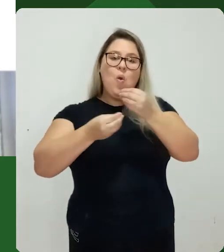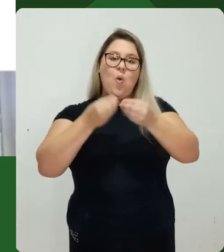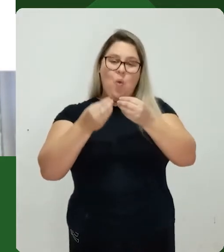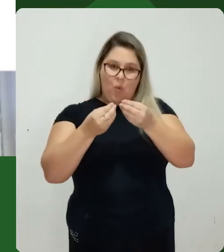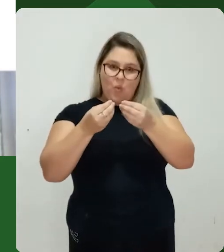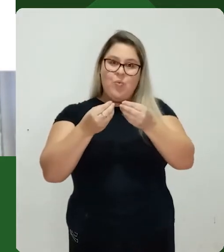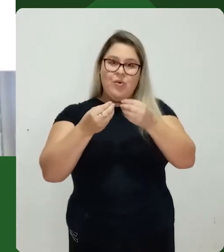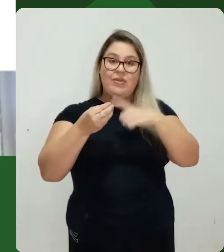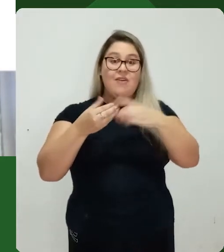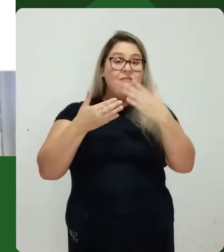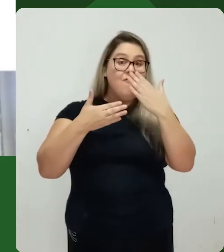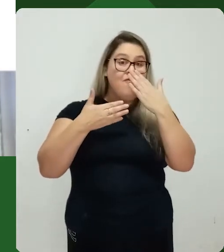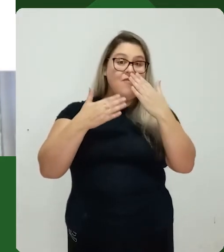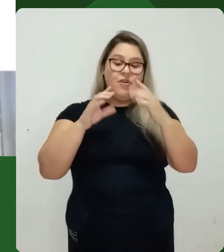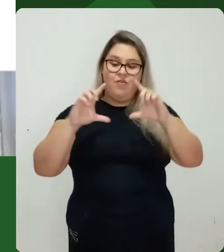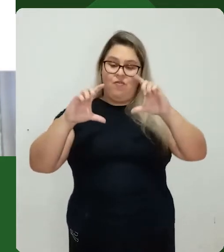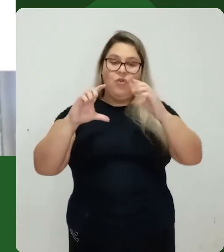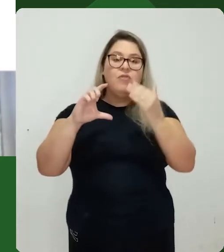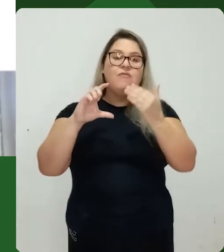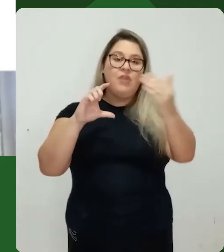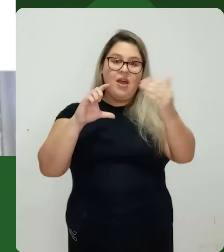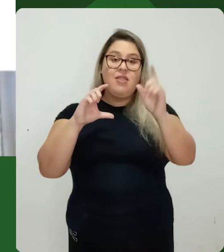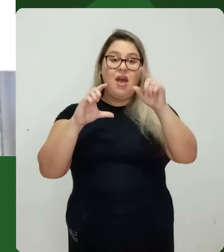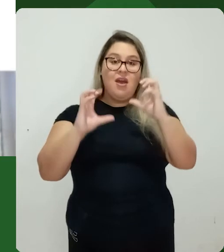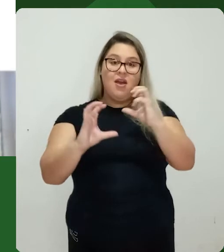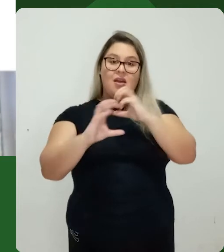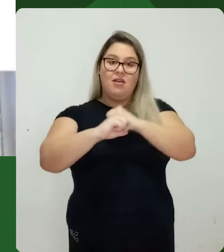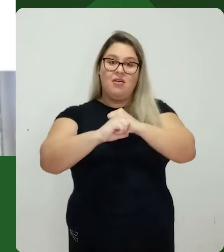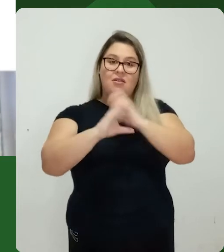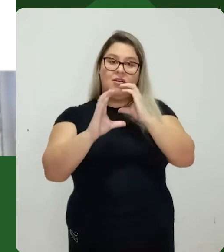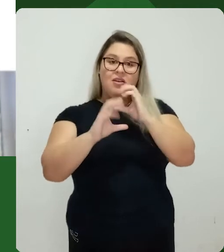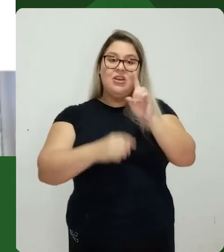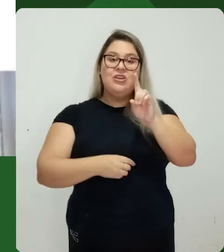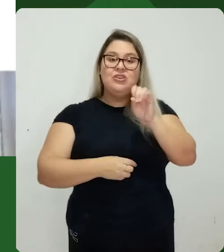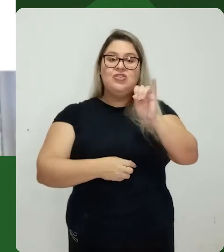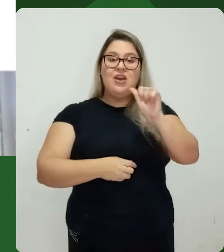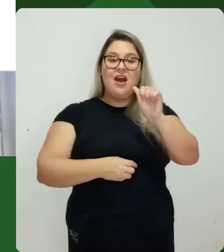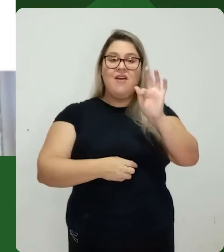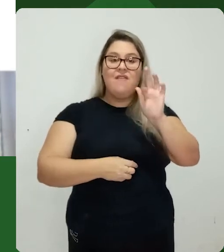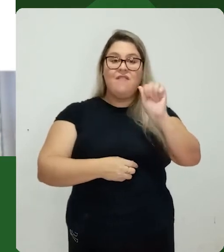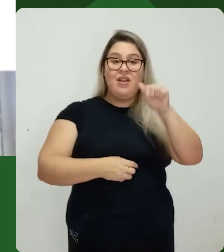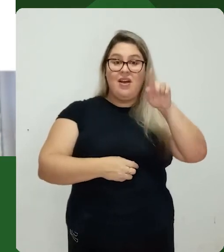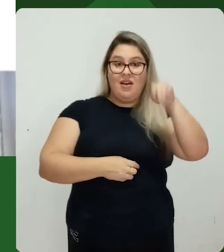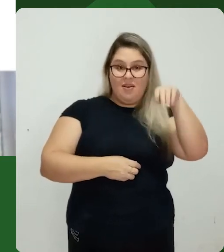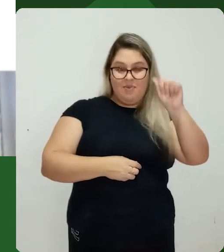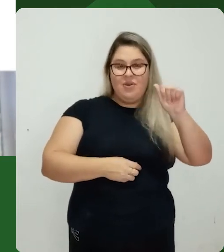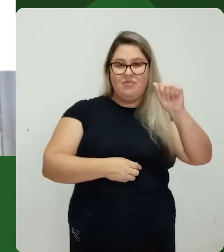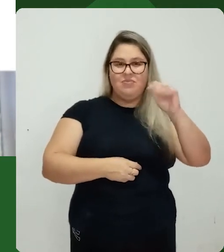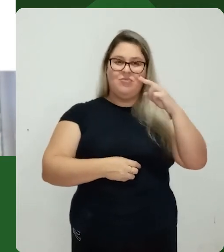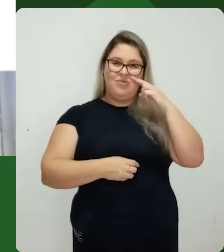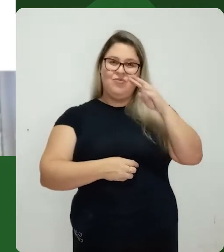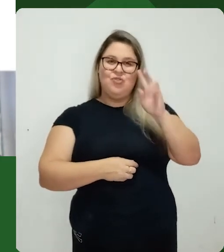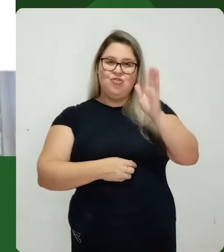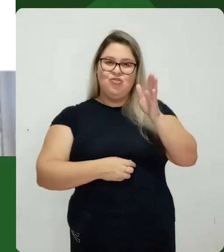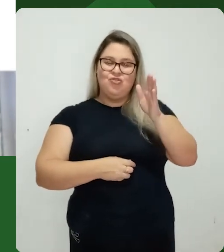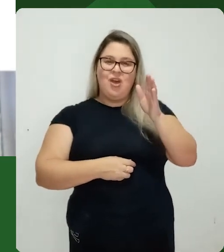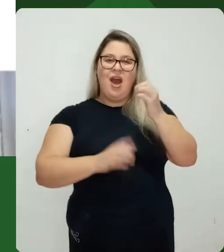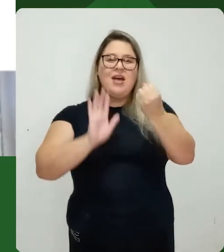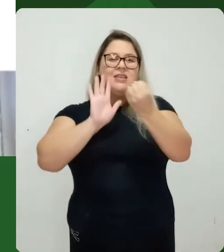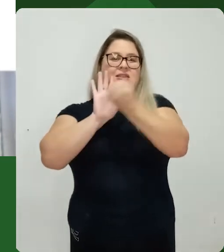ele é feito a partir de um dispositivo que fica aqui na frente, ele chama de diafragma. Talvez você já tenha visto